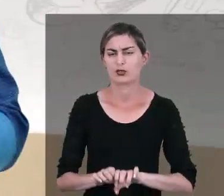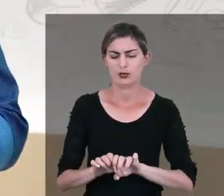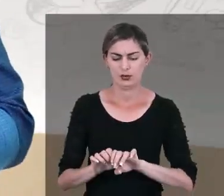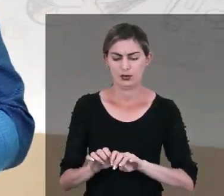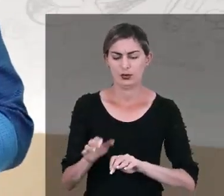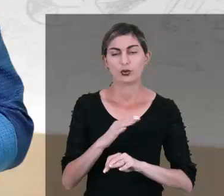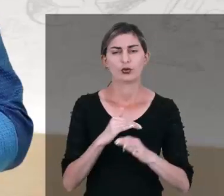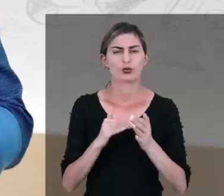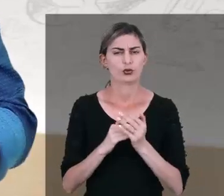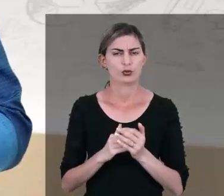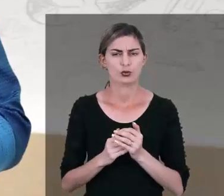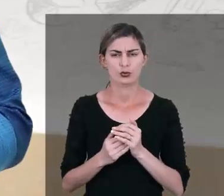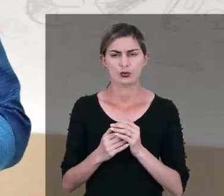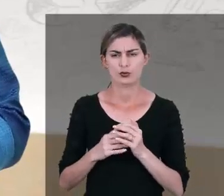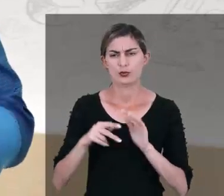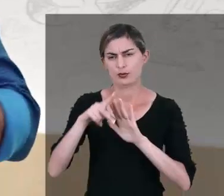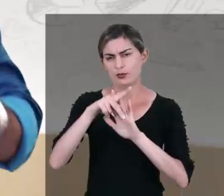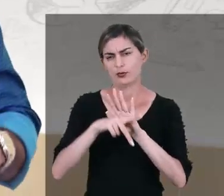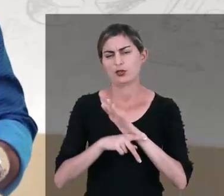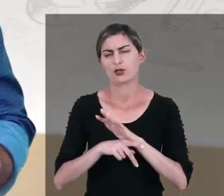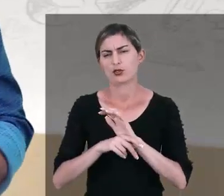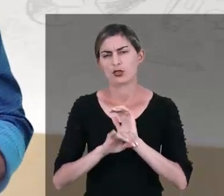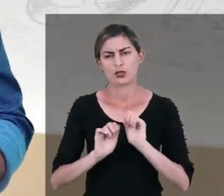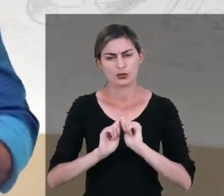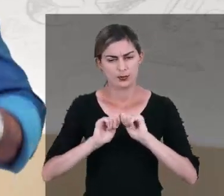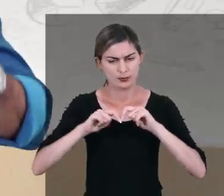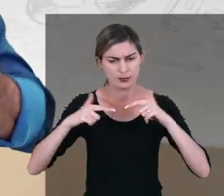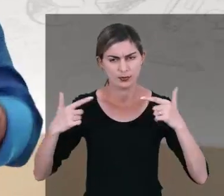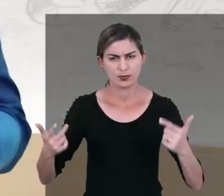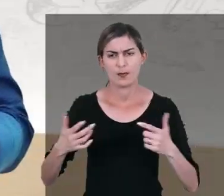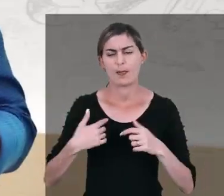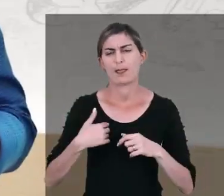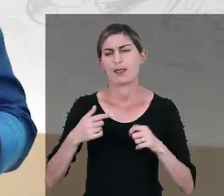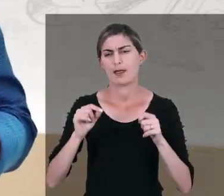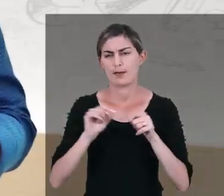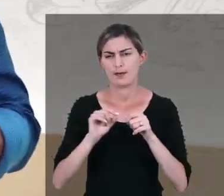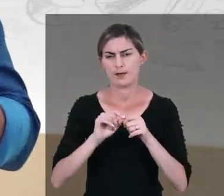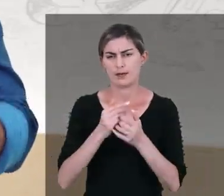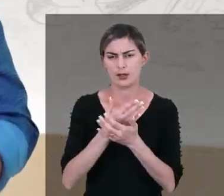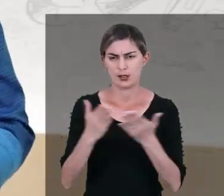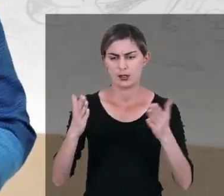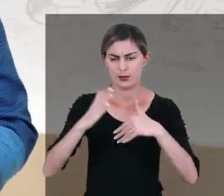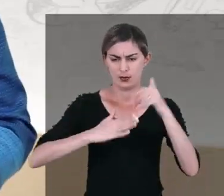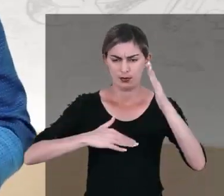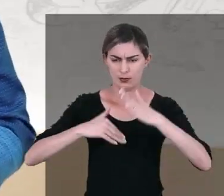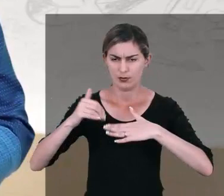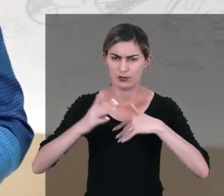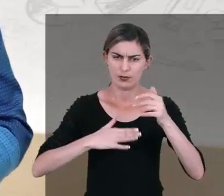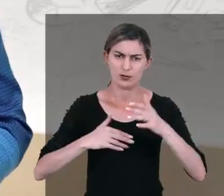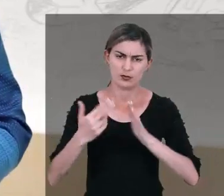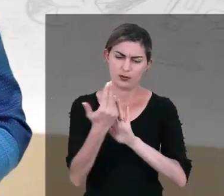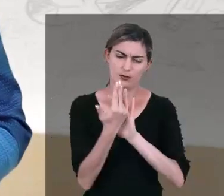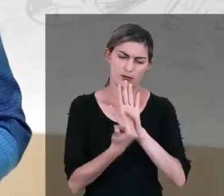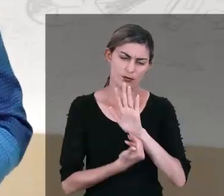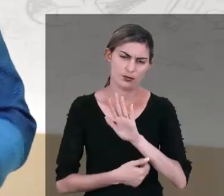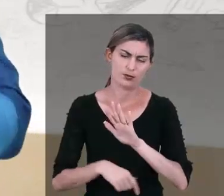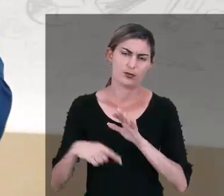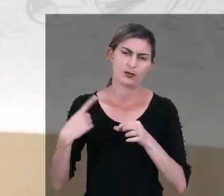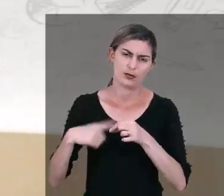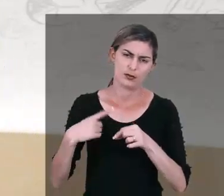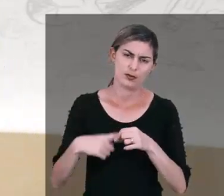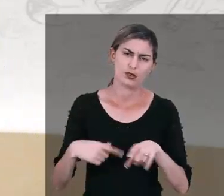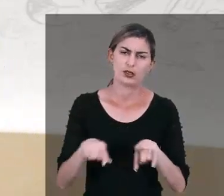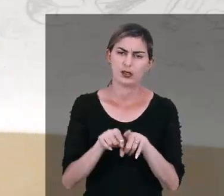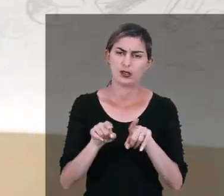e que tudo isso vai resultar num projeto pleno, que vai satisfazer você como profissional de design de interiores e